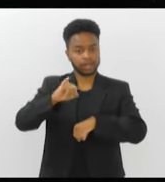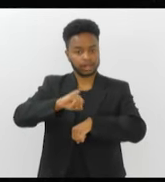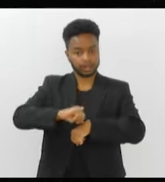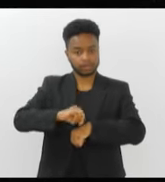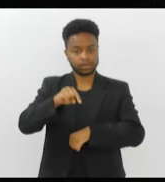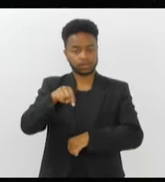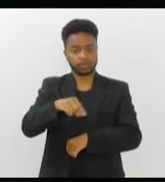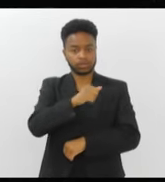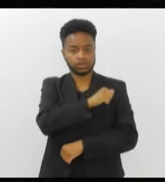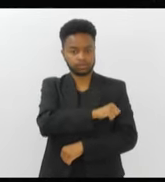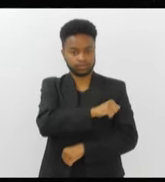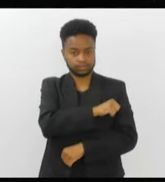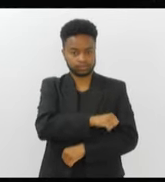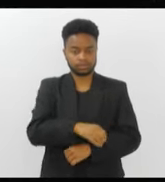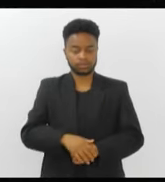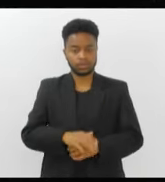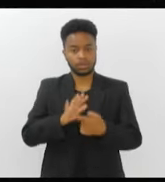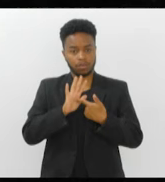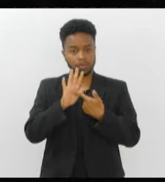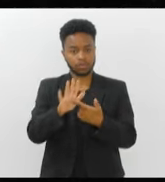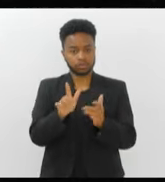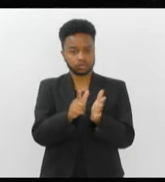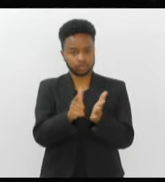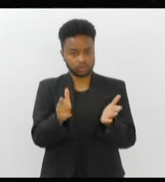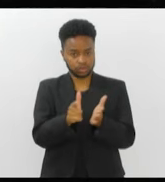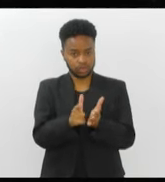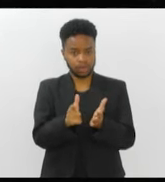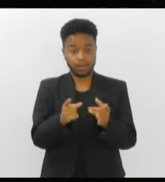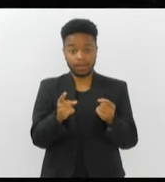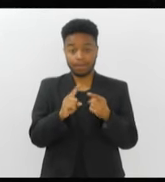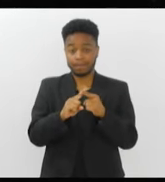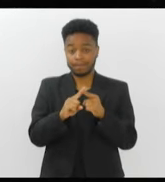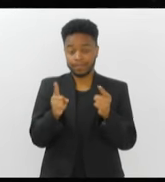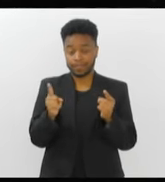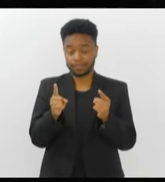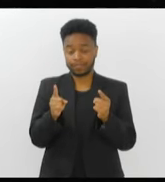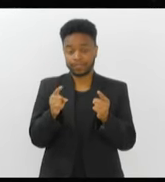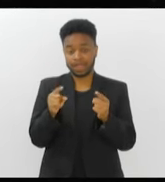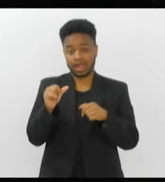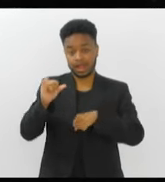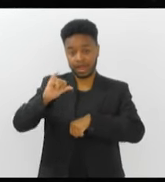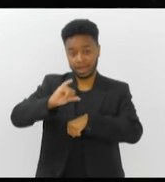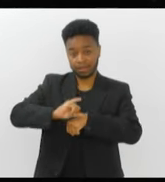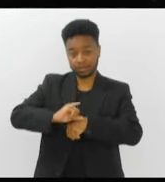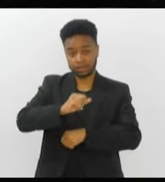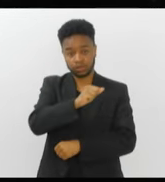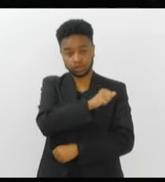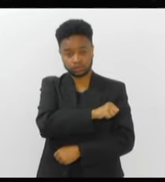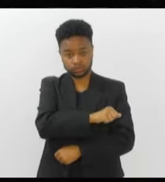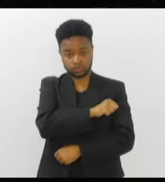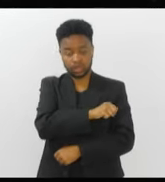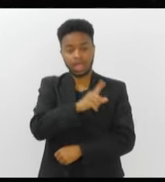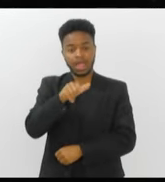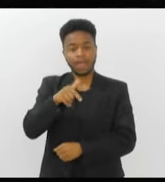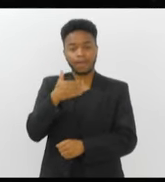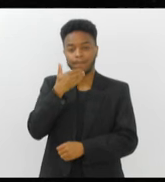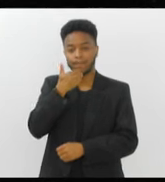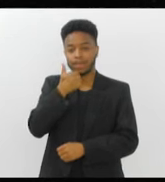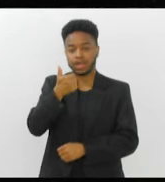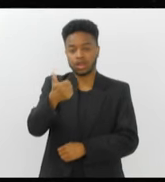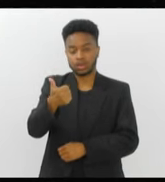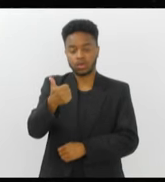Estado. Diz a matéria, já a capital fluminense, melhor indicadores nos